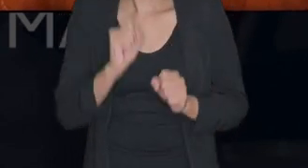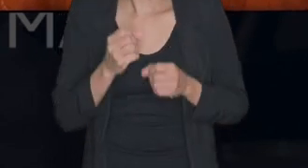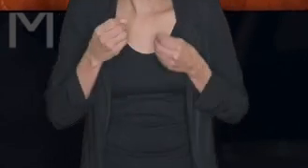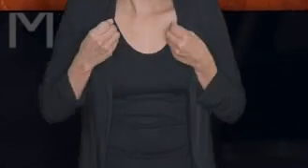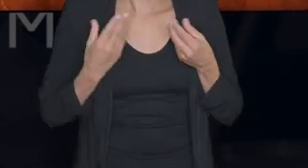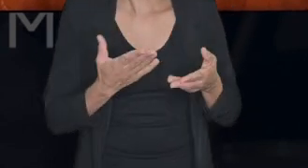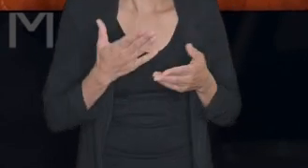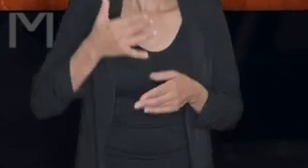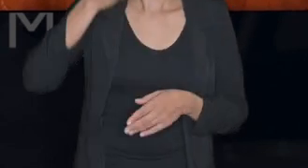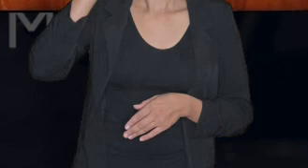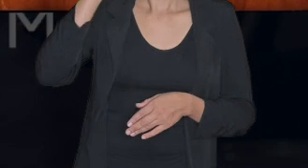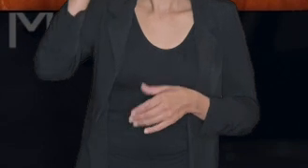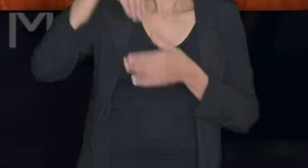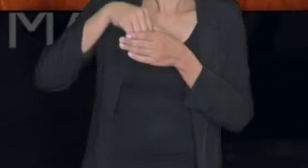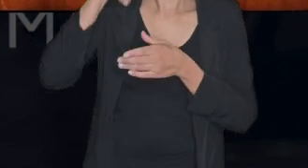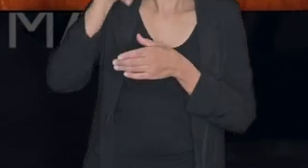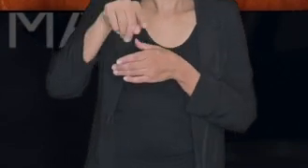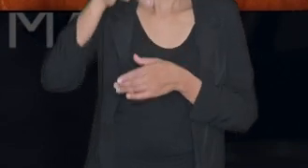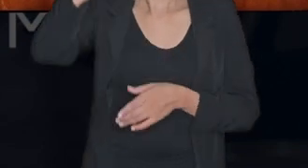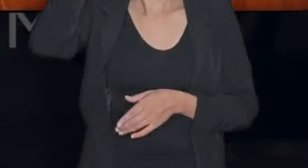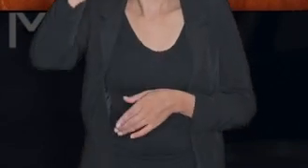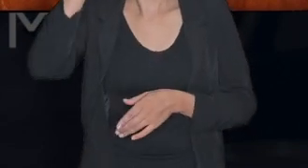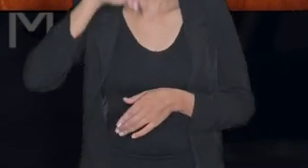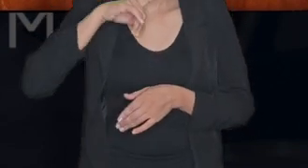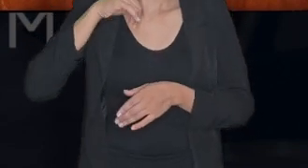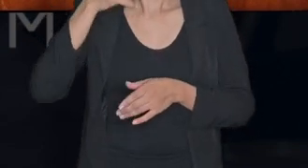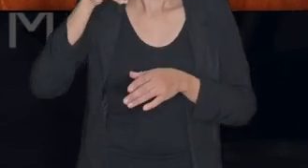tem um rebanho ali, cabeças de